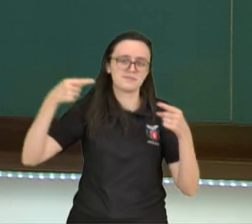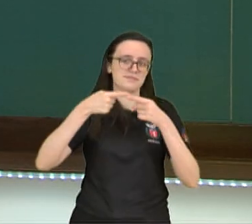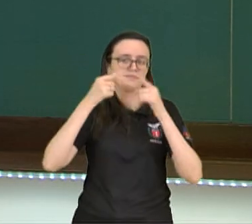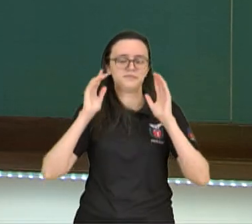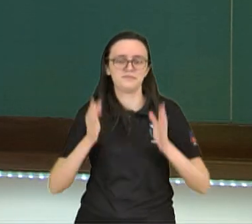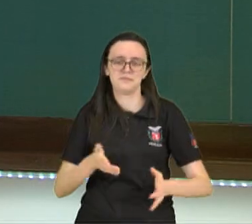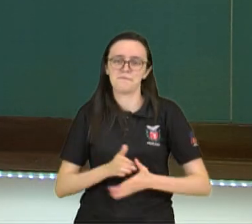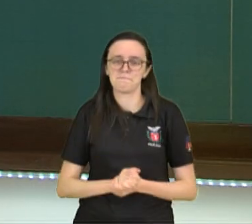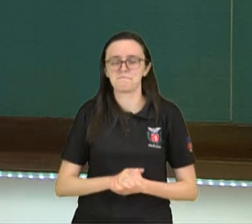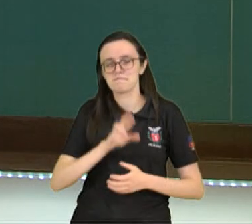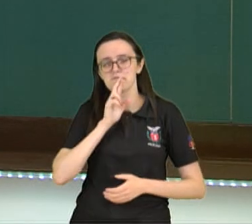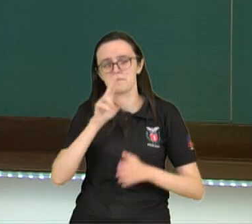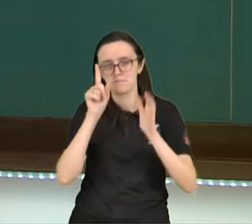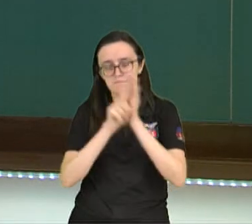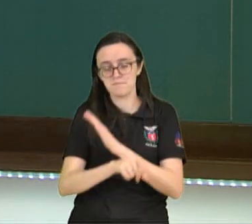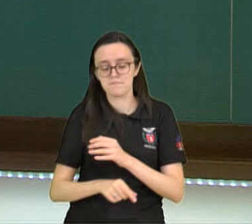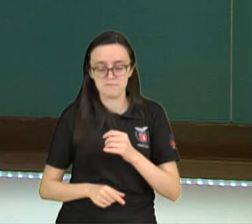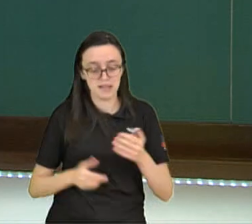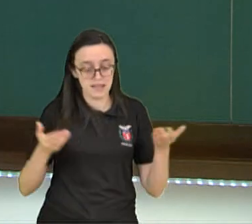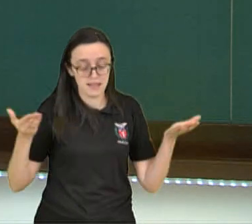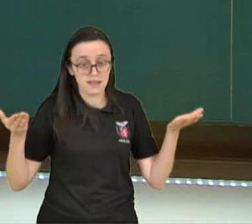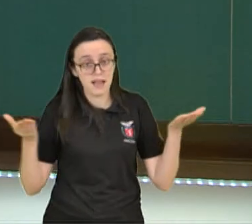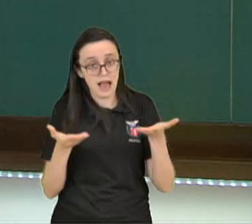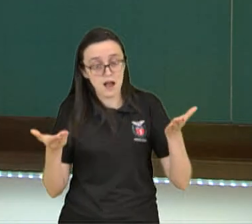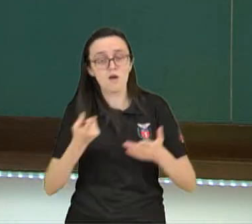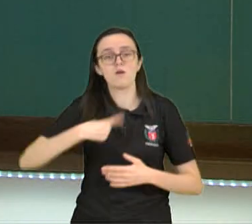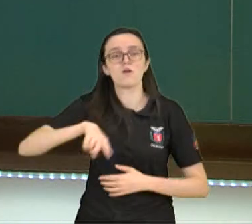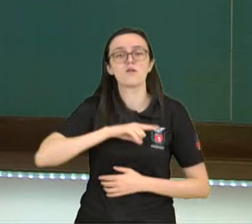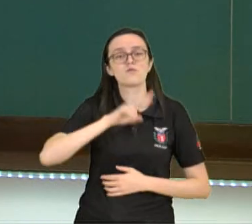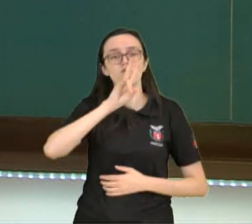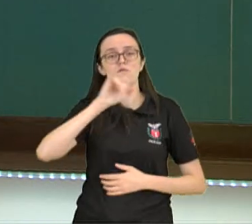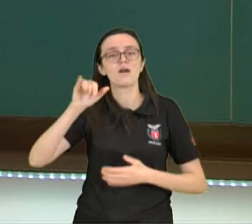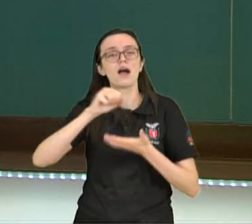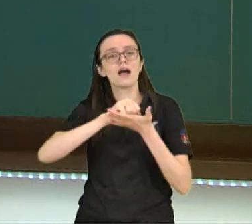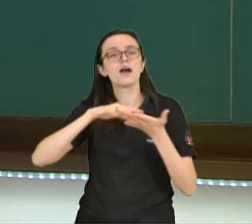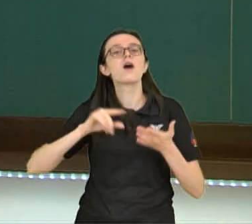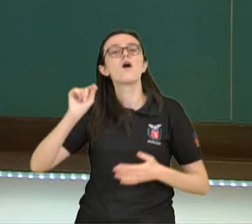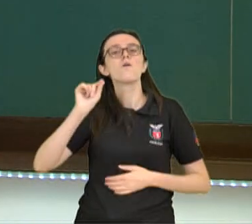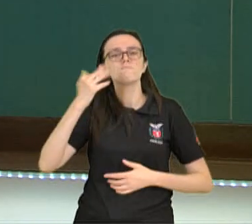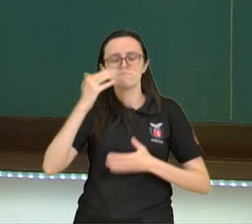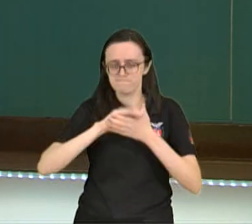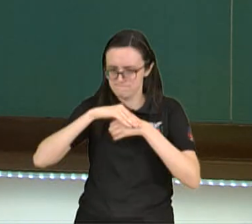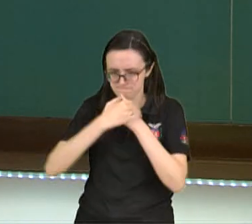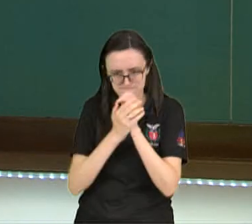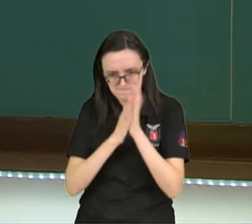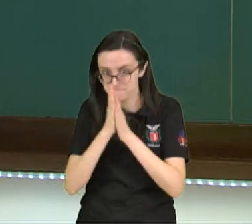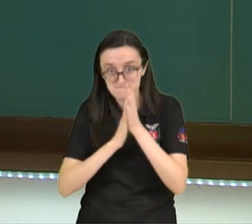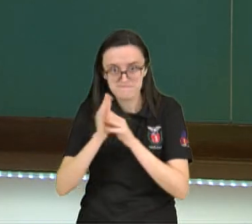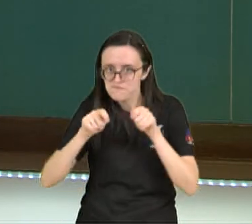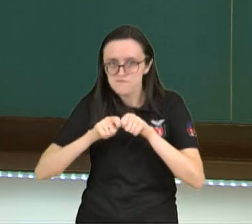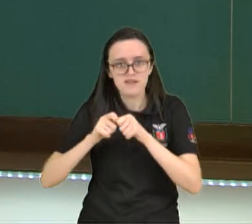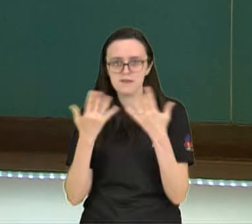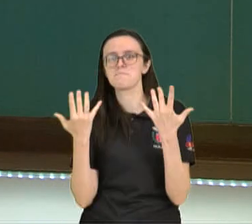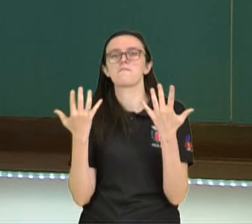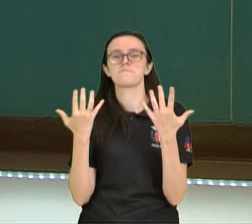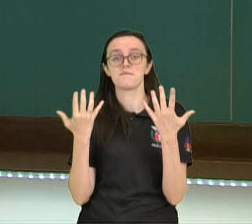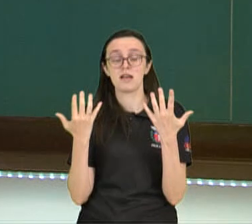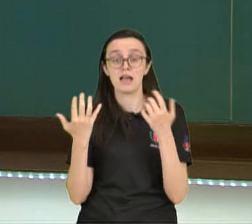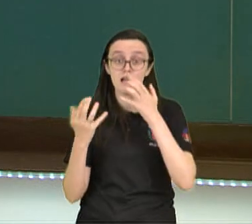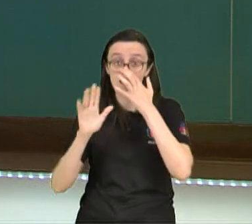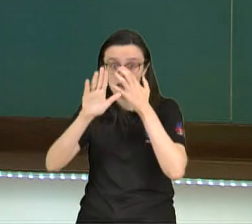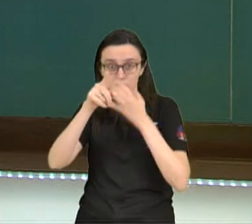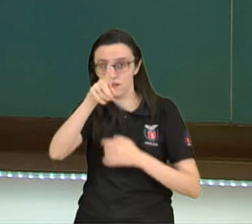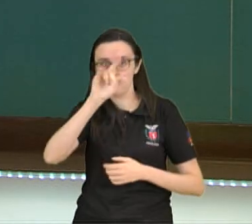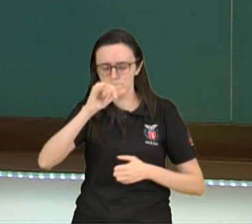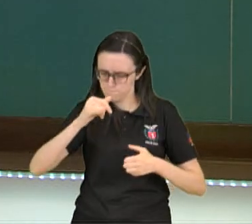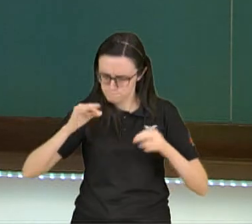do nosso quiz. E agora, pessoal, nós vamos fazer uma atividade chamada mão na massa. É aqui que vocês vão